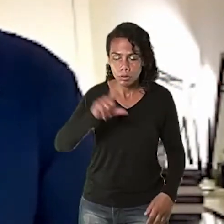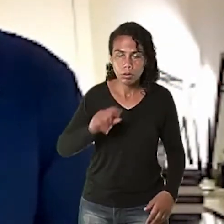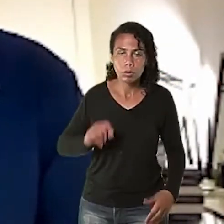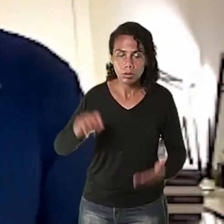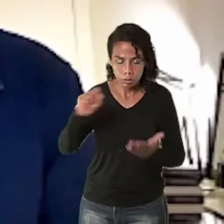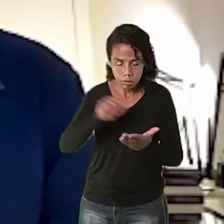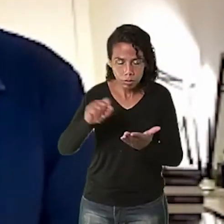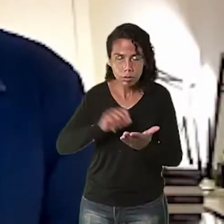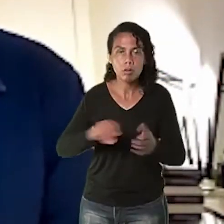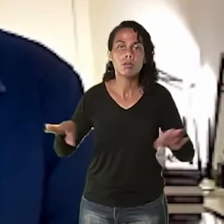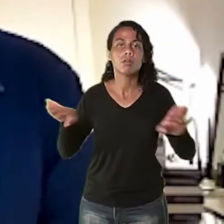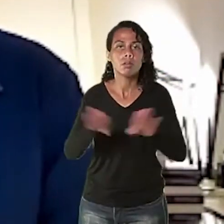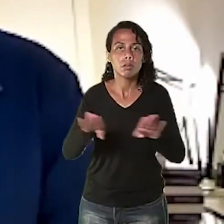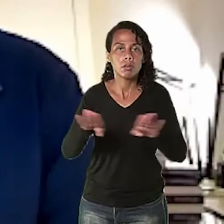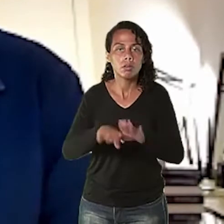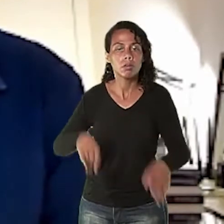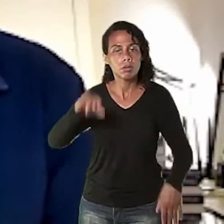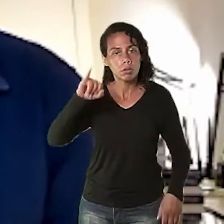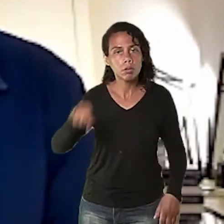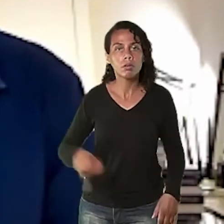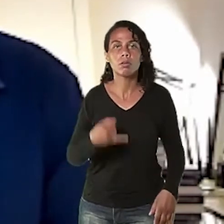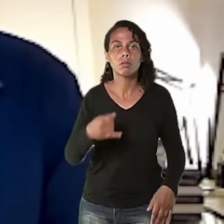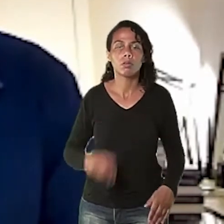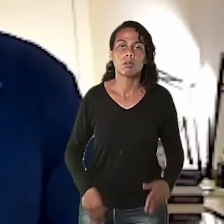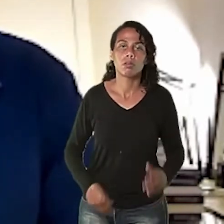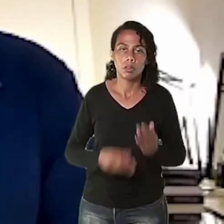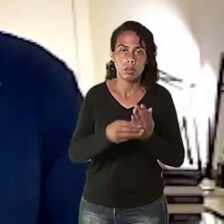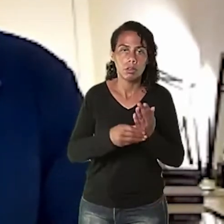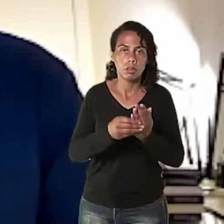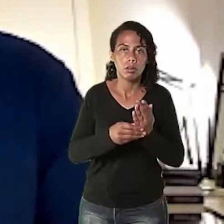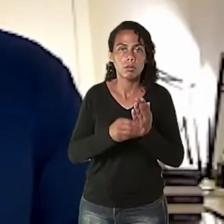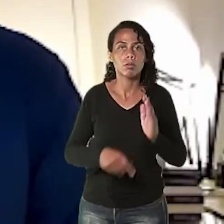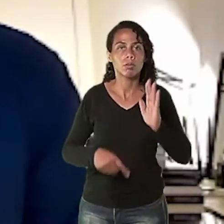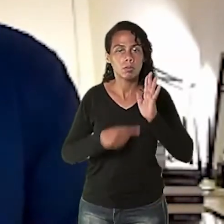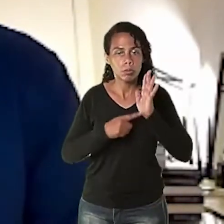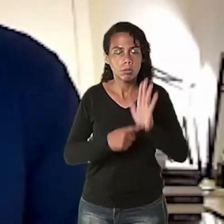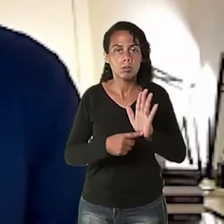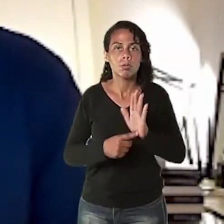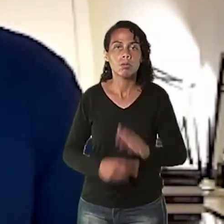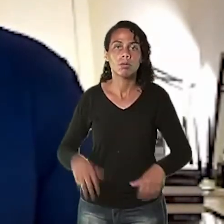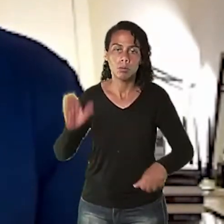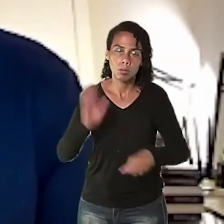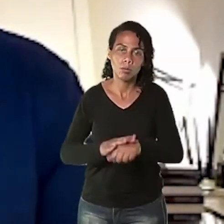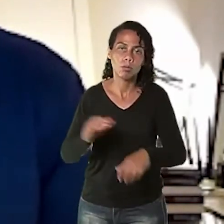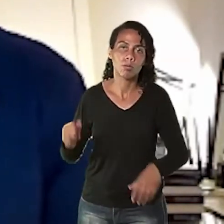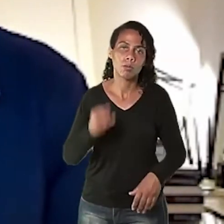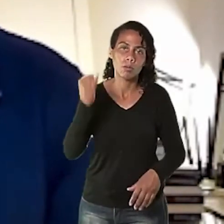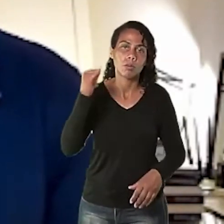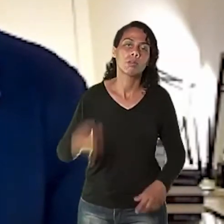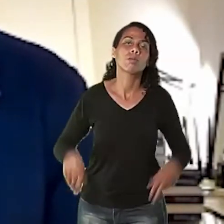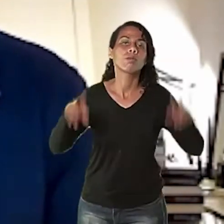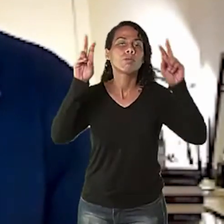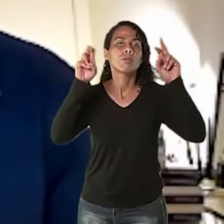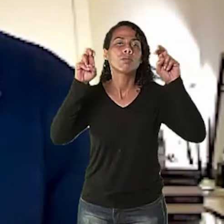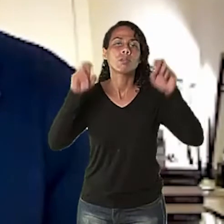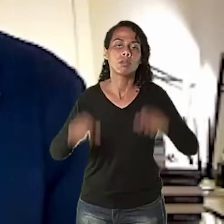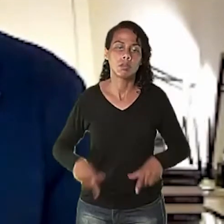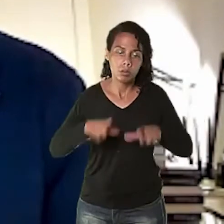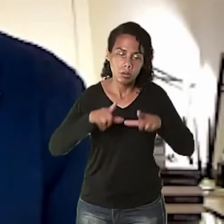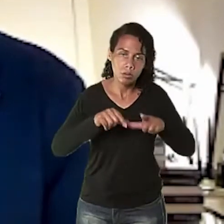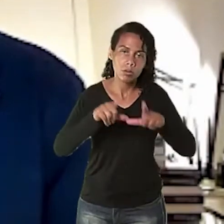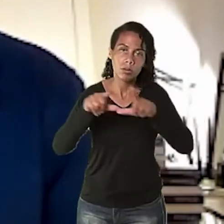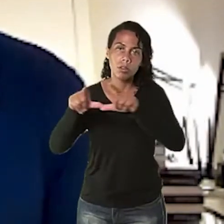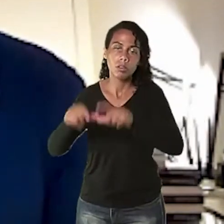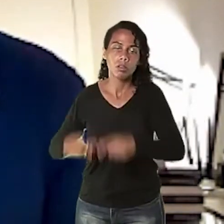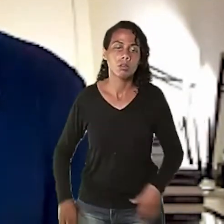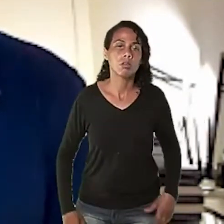Esse livro aqui, ele, por natureza, ele é mais cosmopolita, né? Porque é um livro de viagens, um livro de uma tentativa de